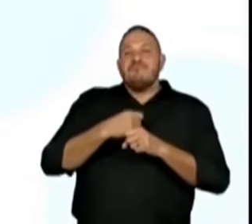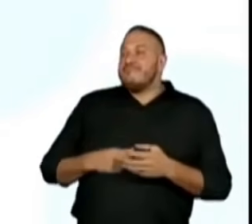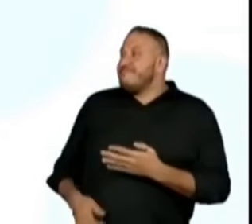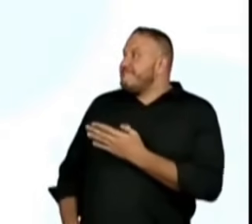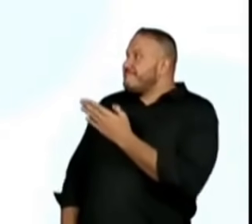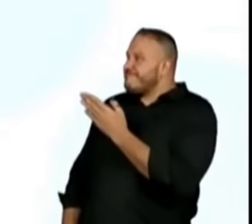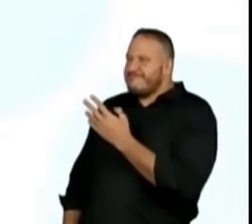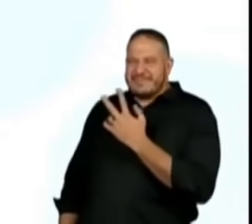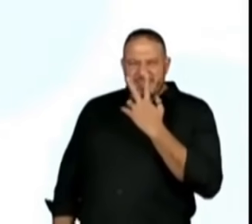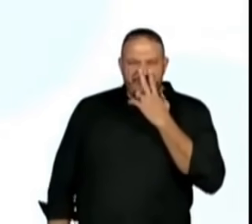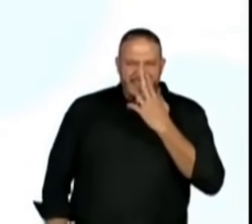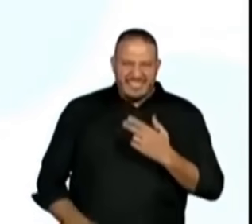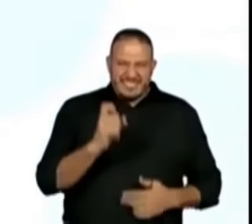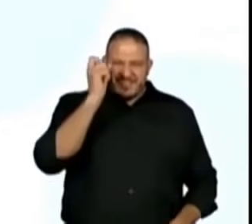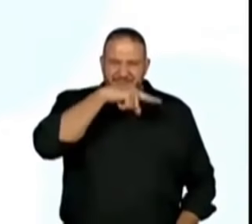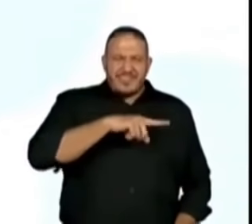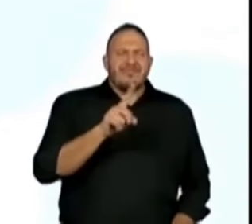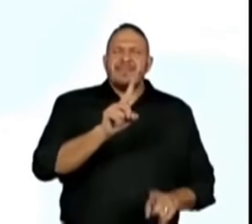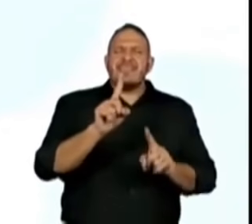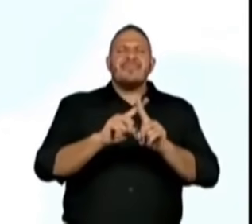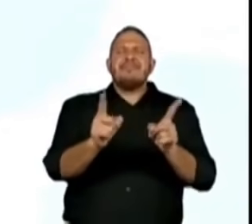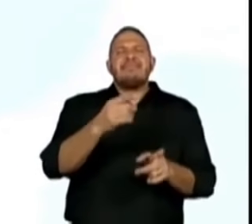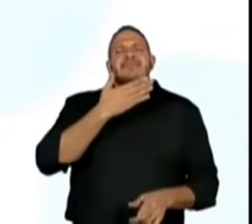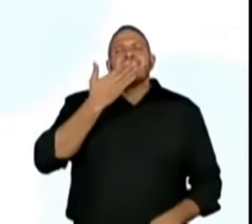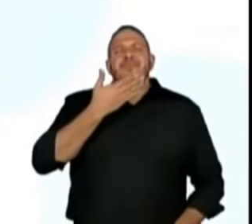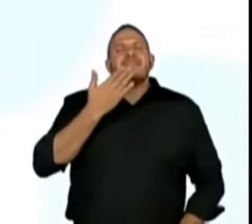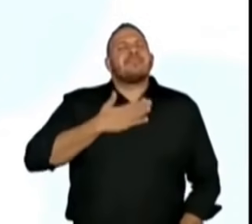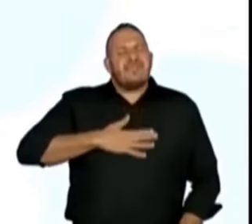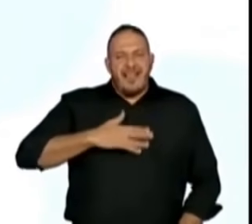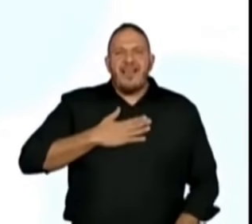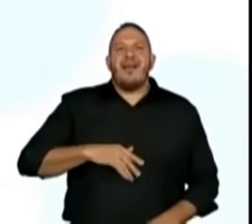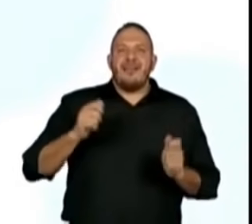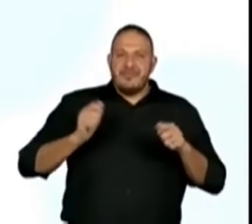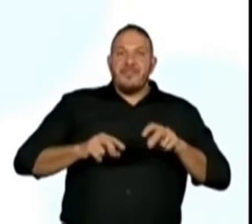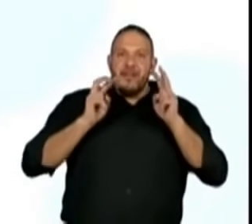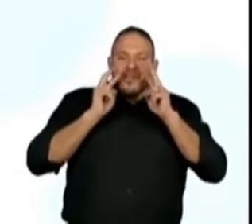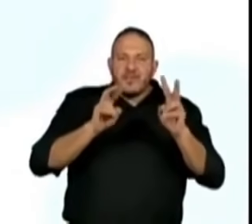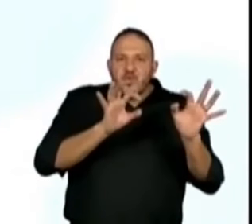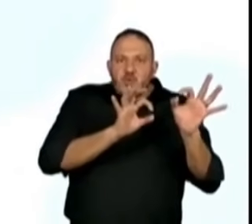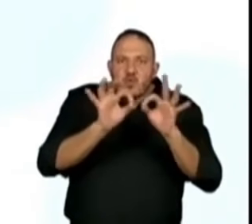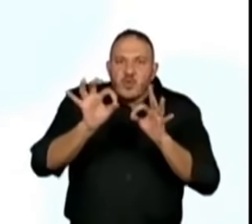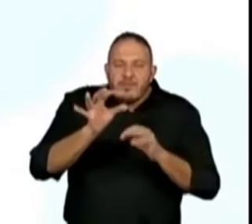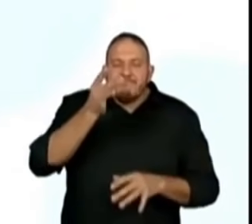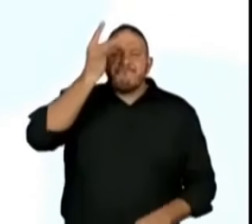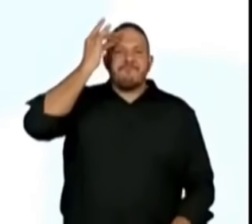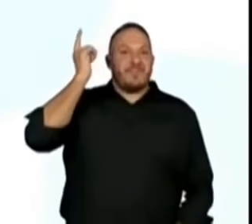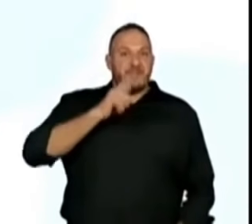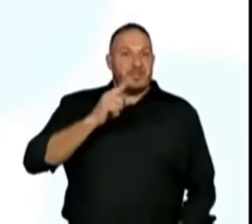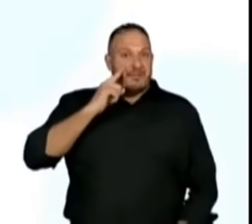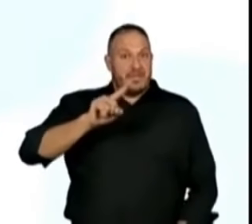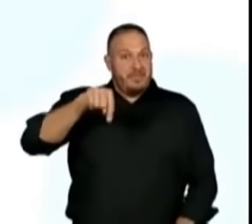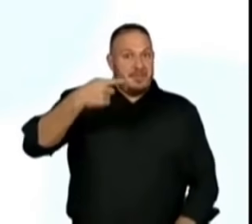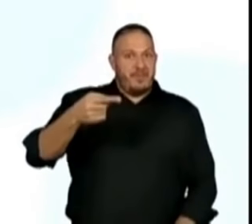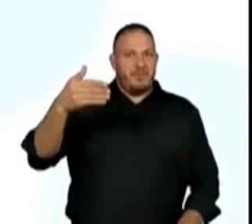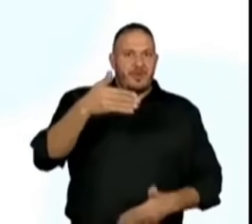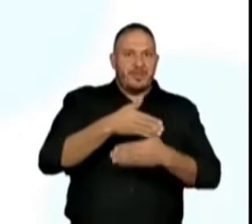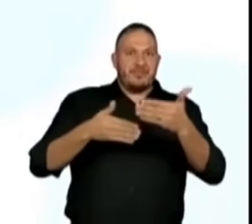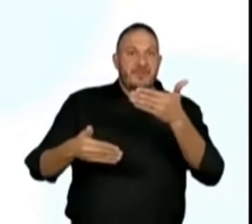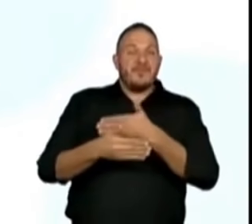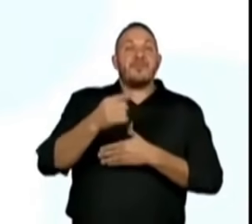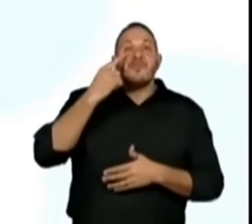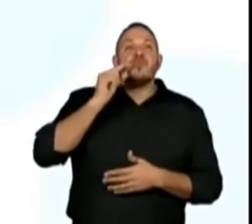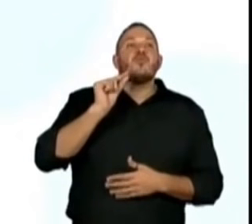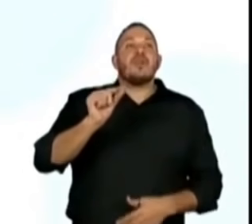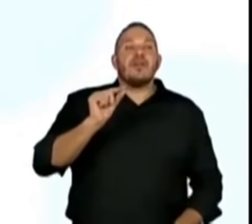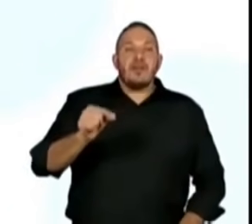parece difícil, mas não é, pessoal. Vamos junto que vai rolar, vai dar certo, ok? Vamos passar para a próxima aqui, que é